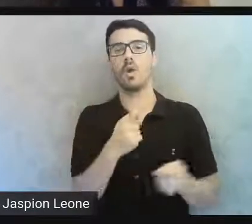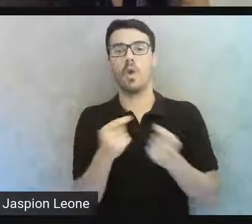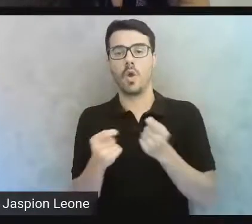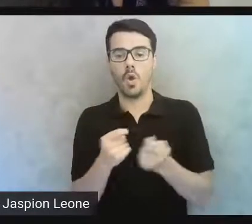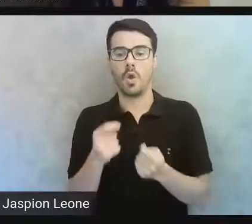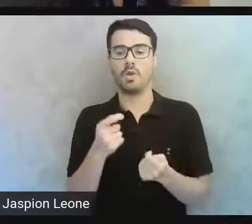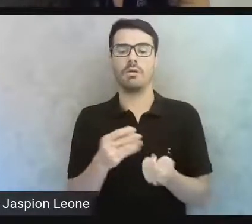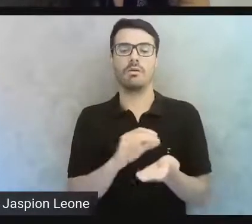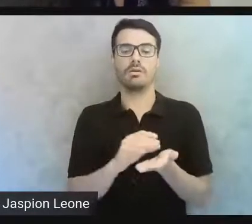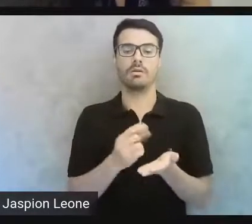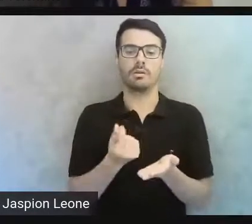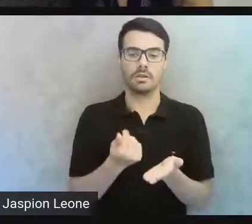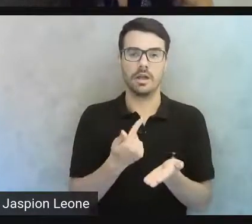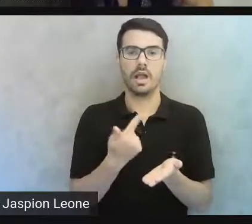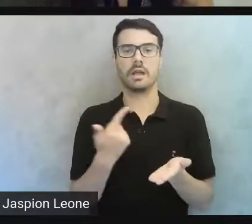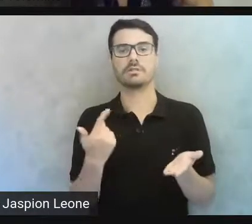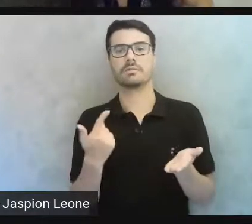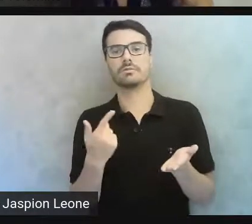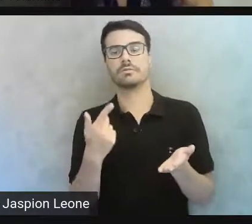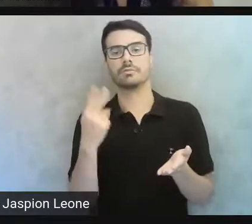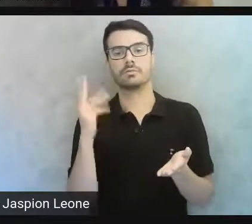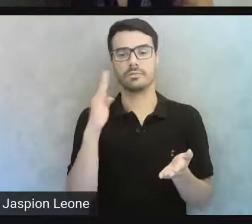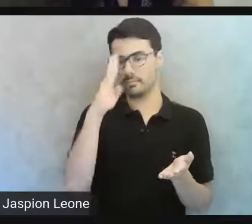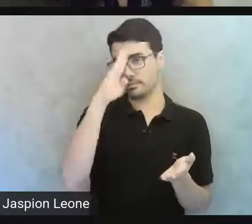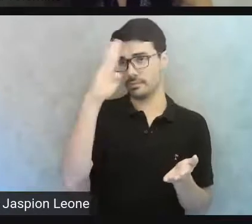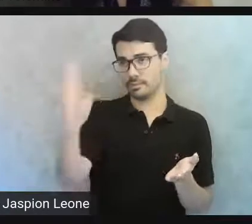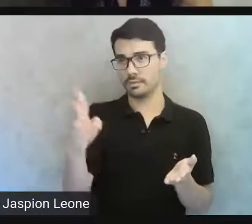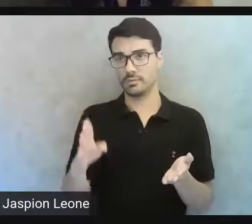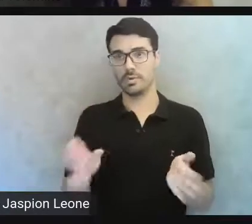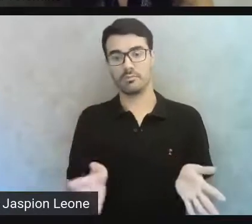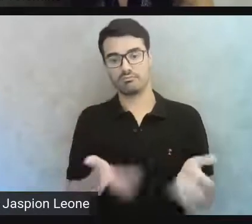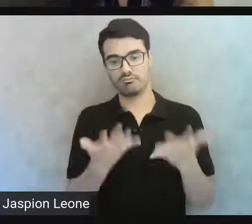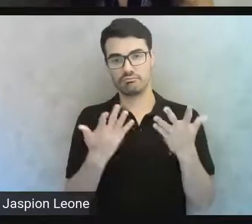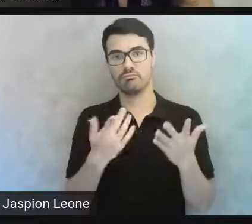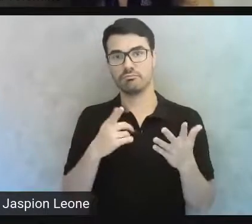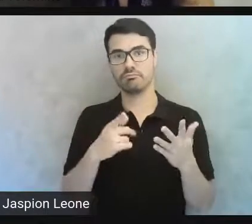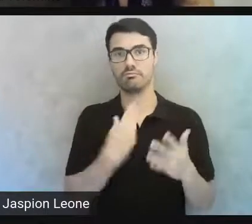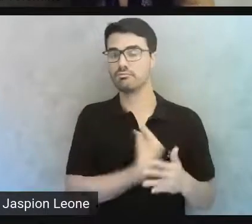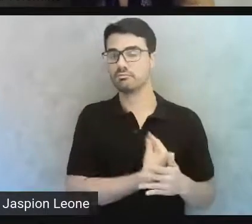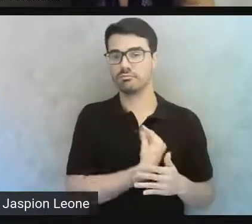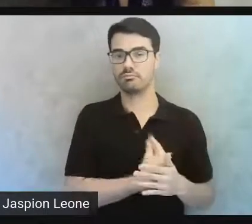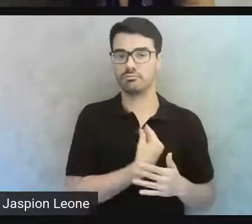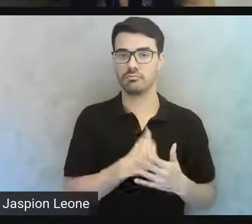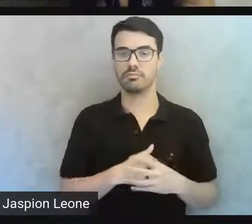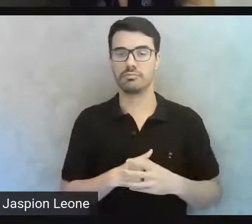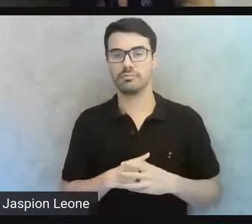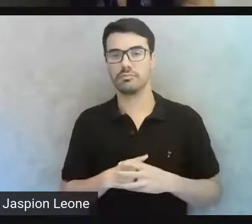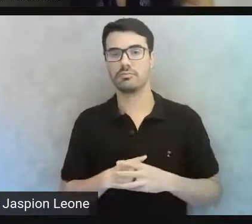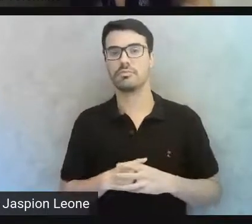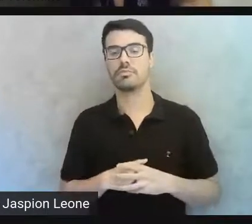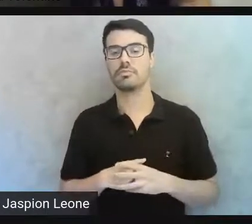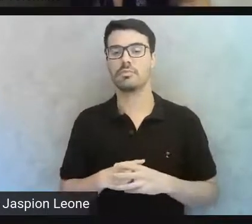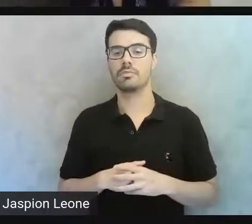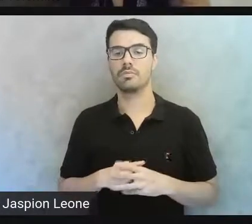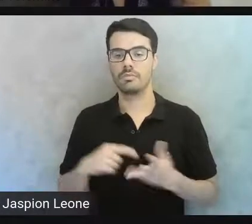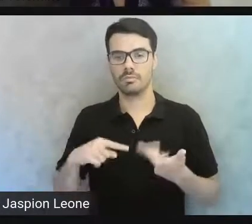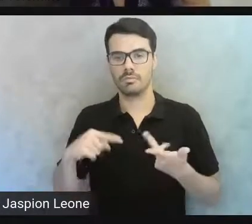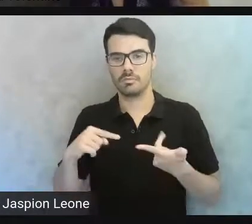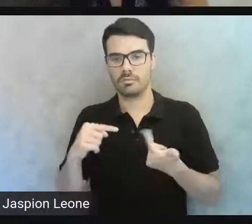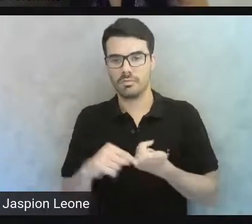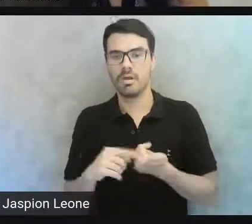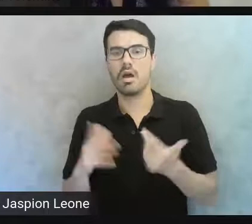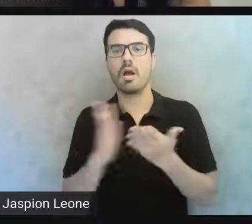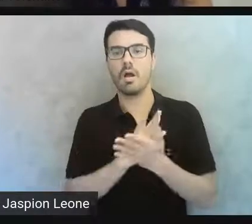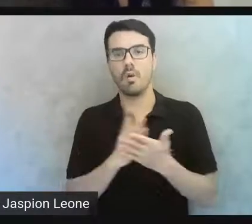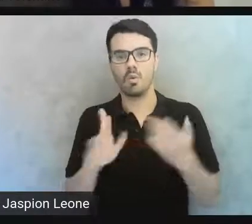gastos, como na priorização dos investimentos, como na vida financeira da família de uma forma geral. Então, eu queria pontuar aqui alguns